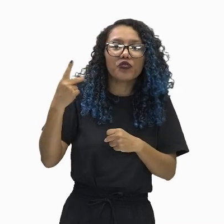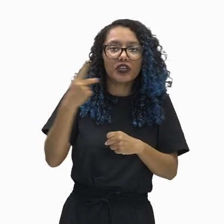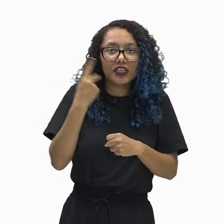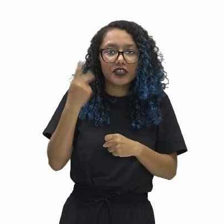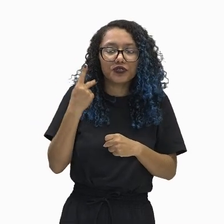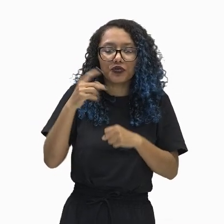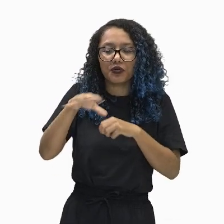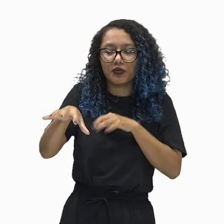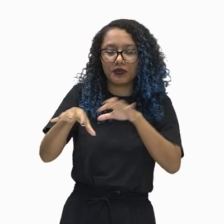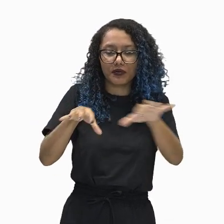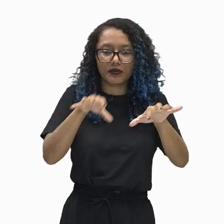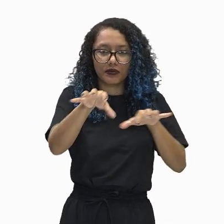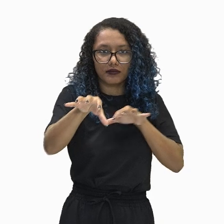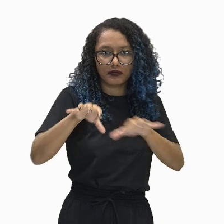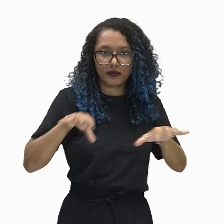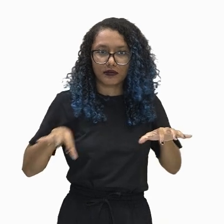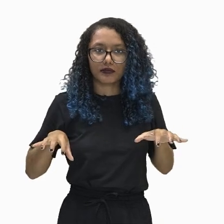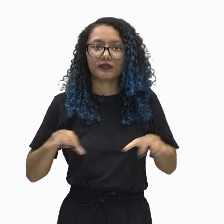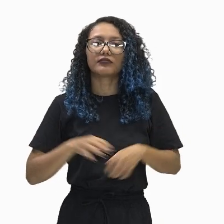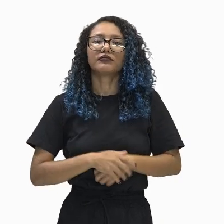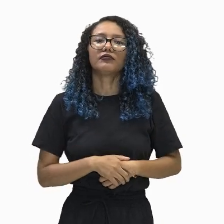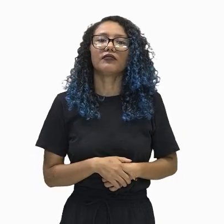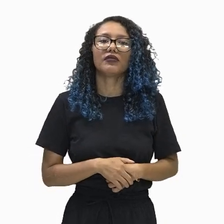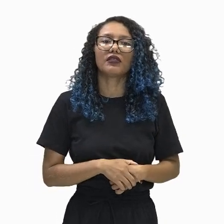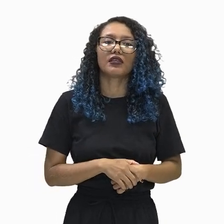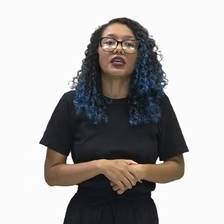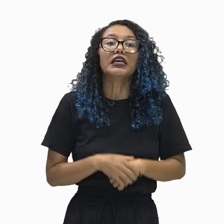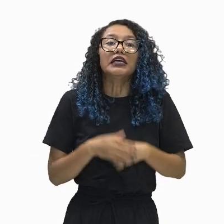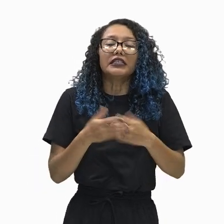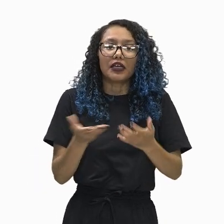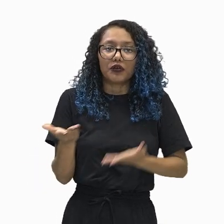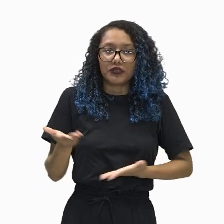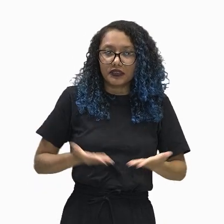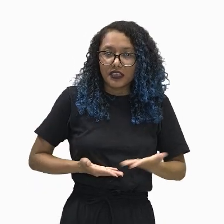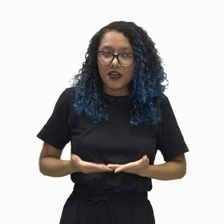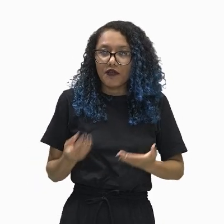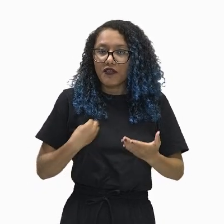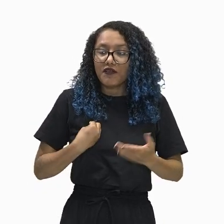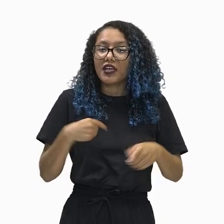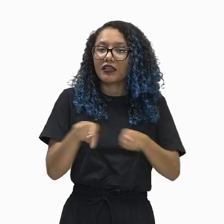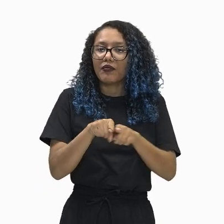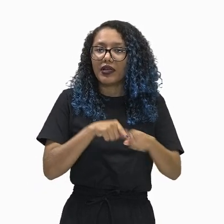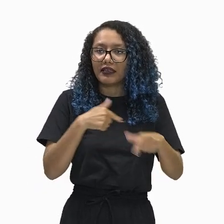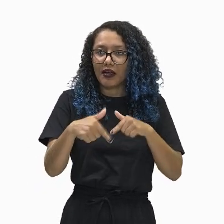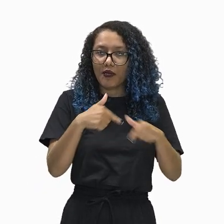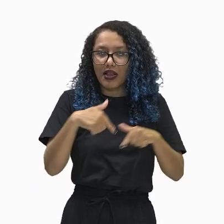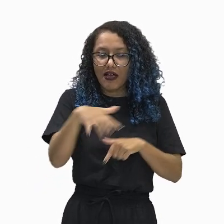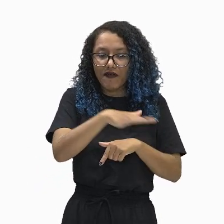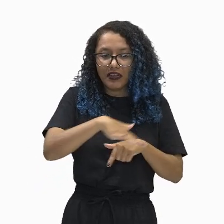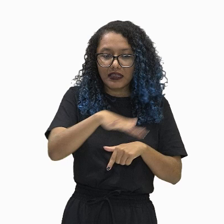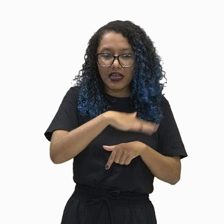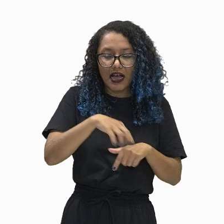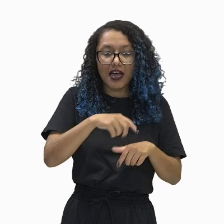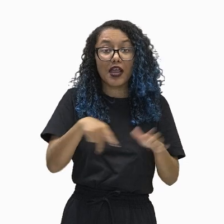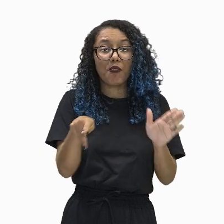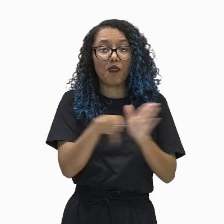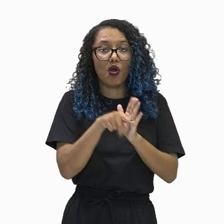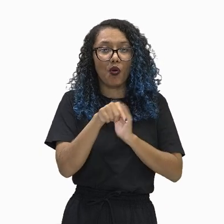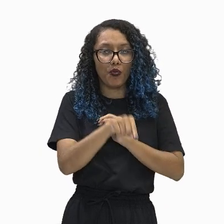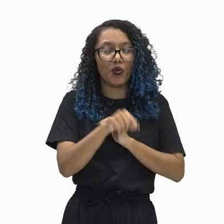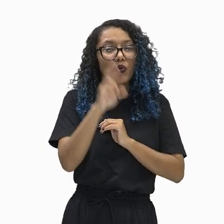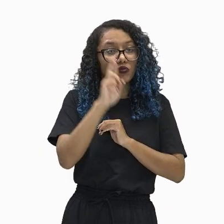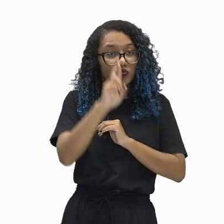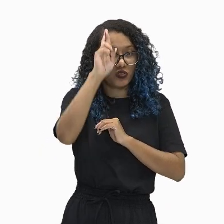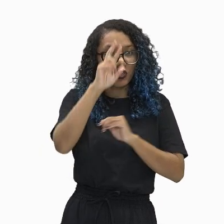Os servos que viviam e trabalhavam na propriedade do senhor rural produziam praticamente tudo o que era necessário para os moradores